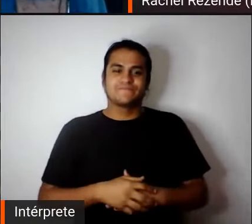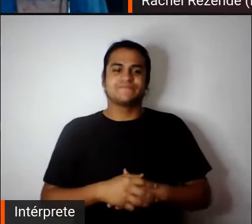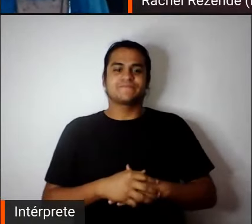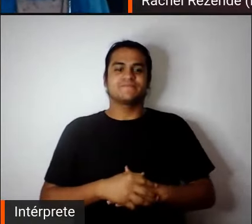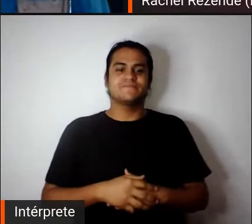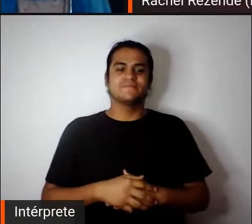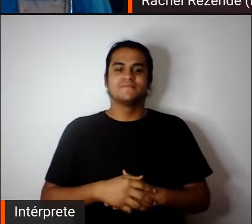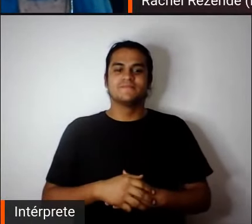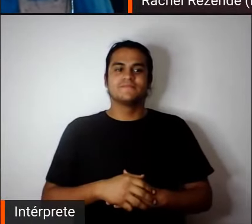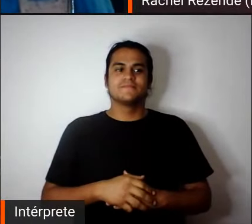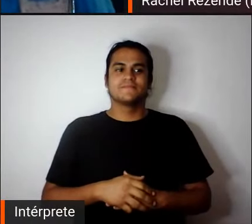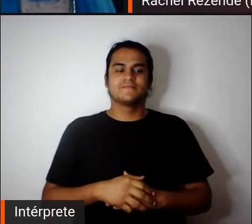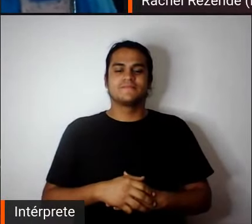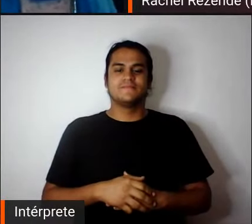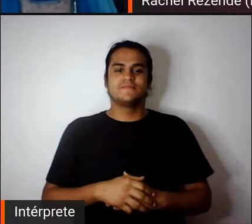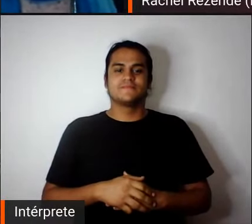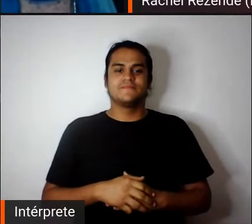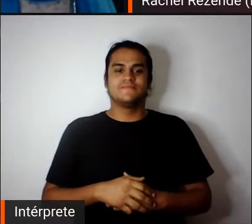Eu